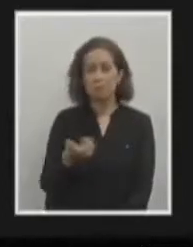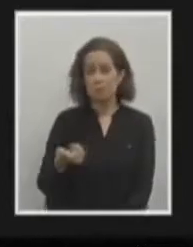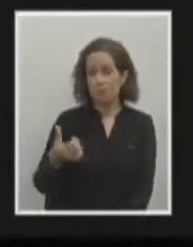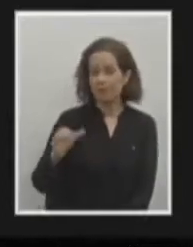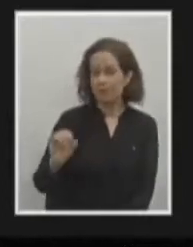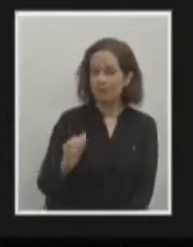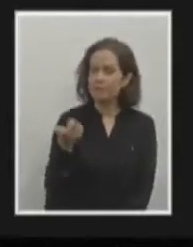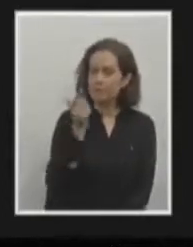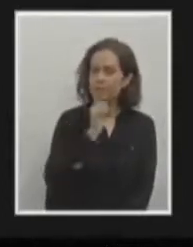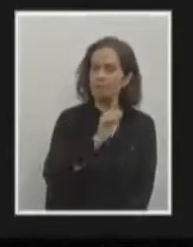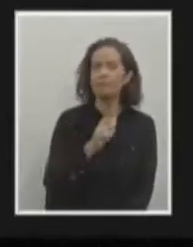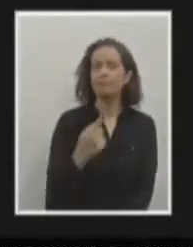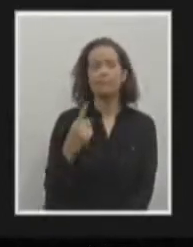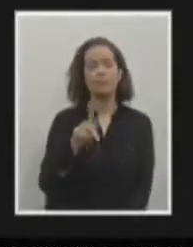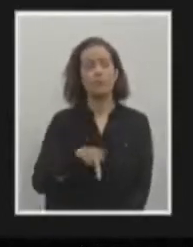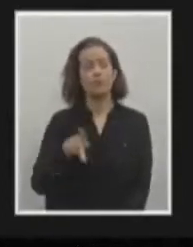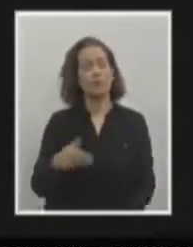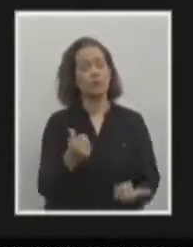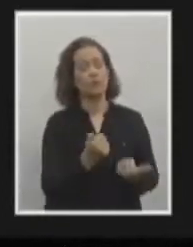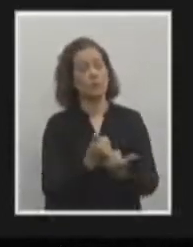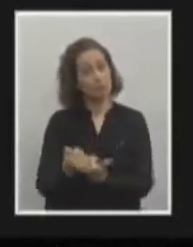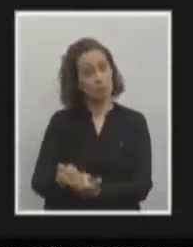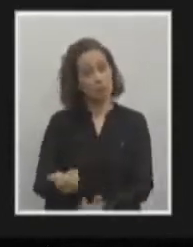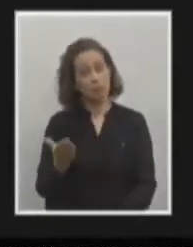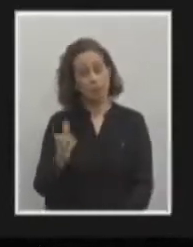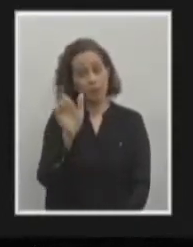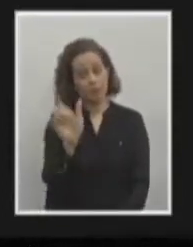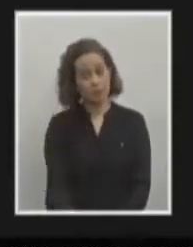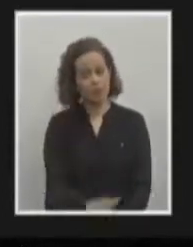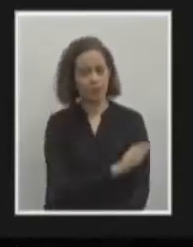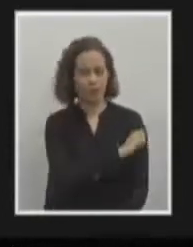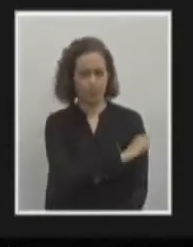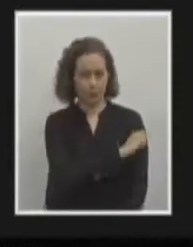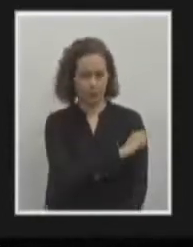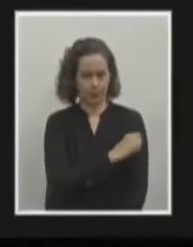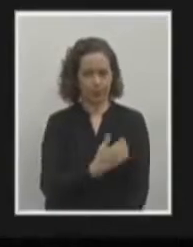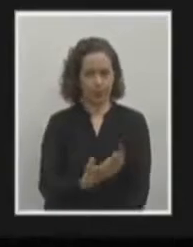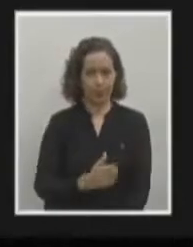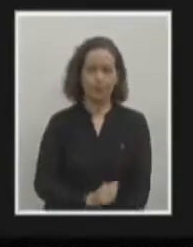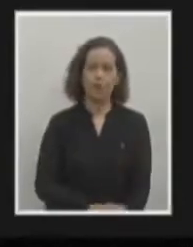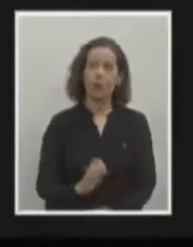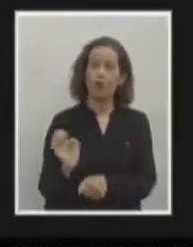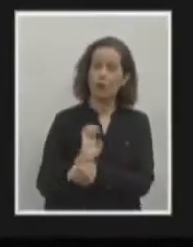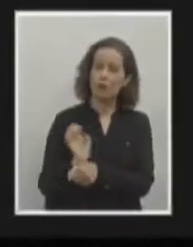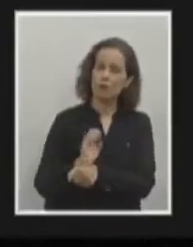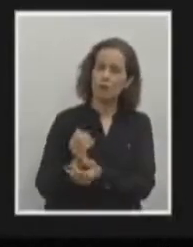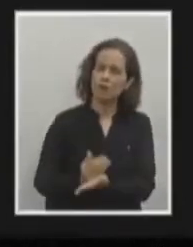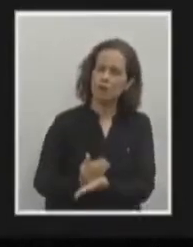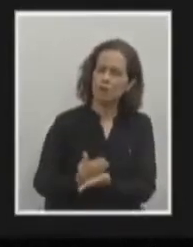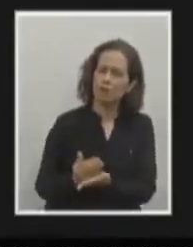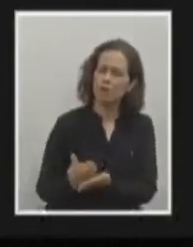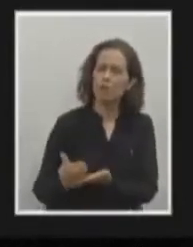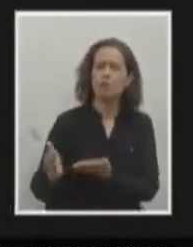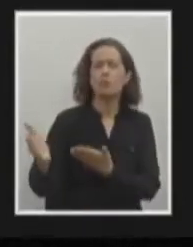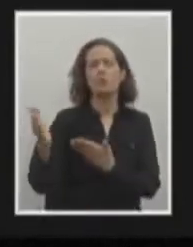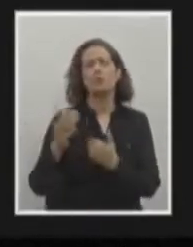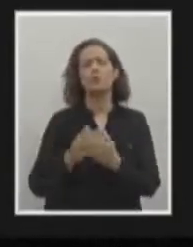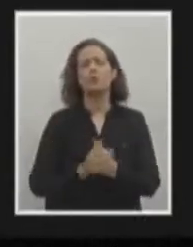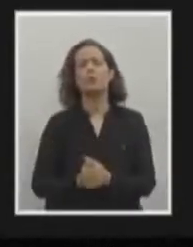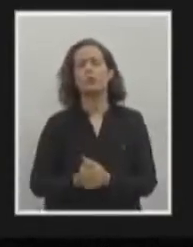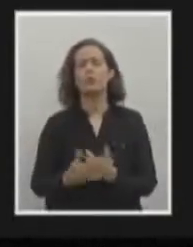consegui um professor de apoio para esse aluno. A partir daí, o Estado começou uma filosofia de